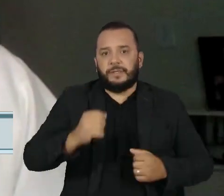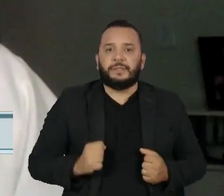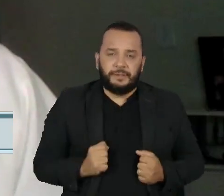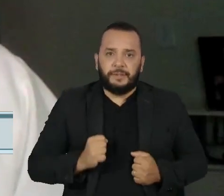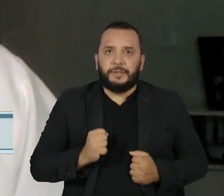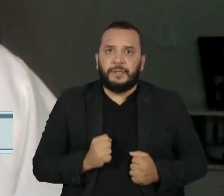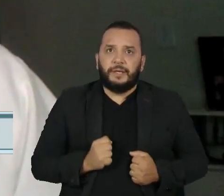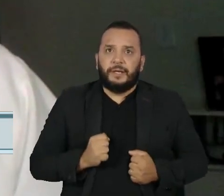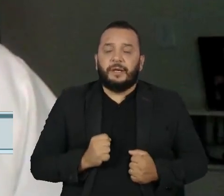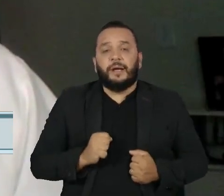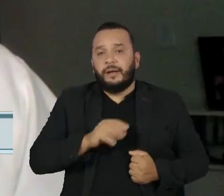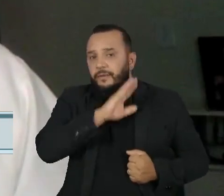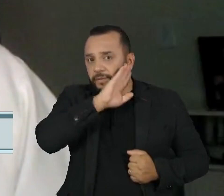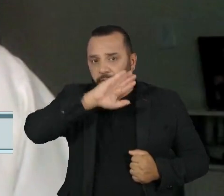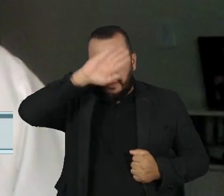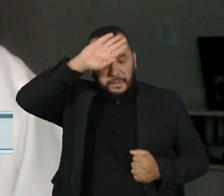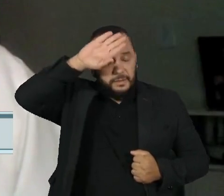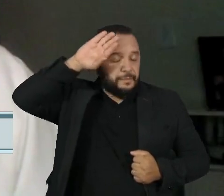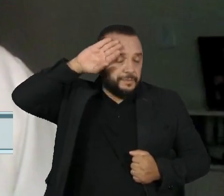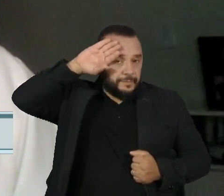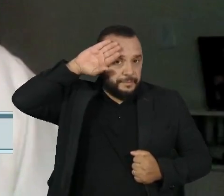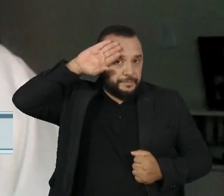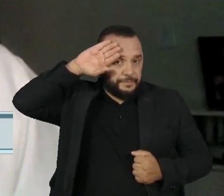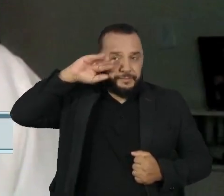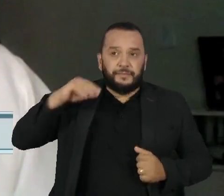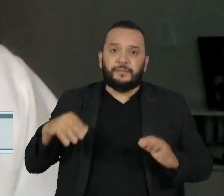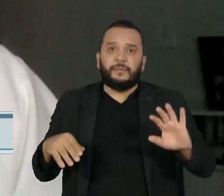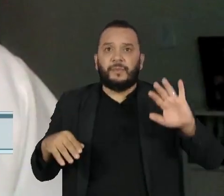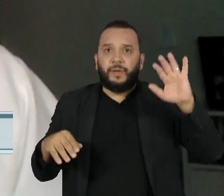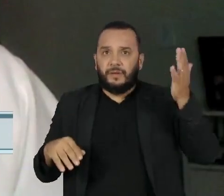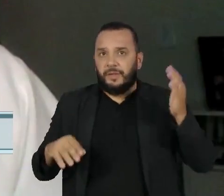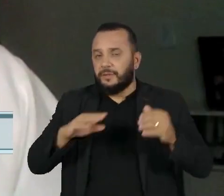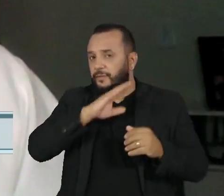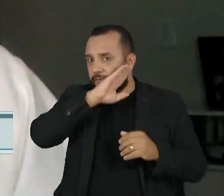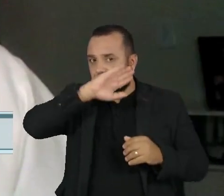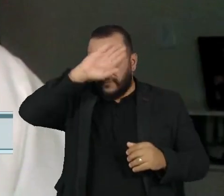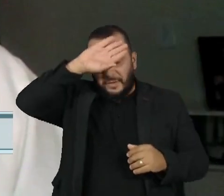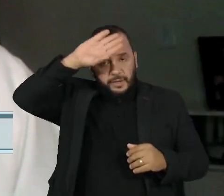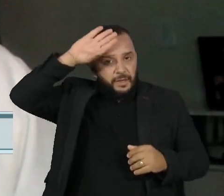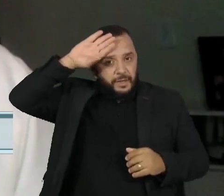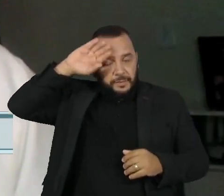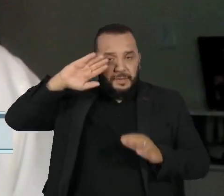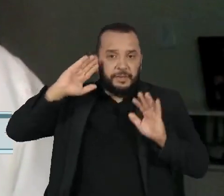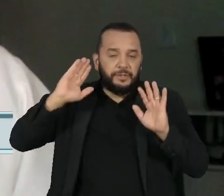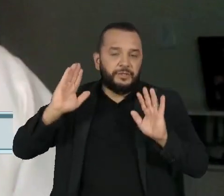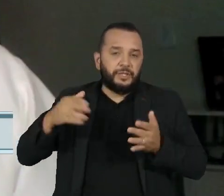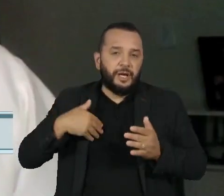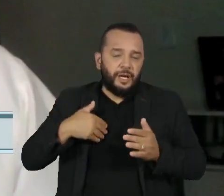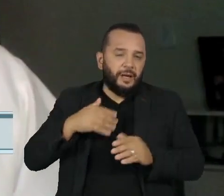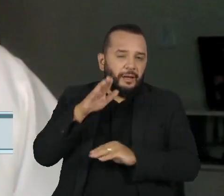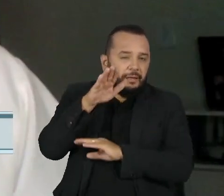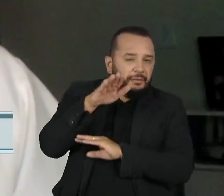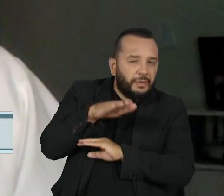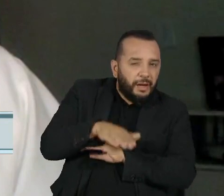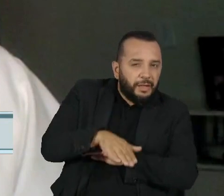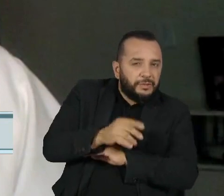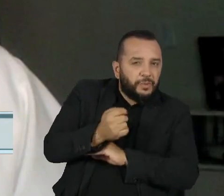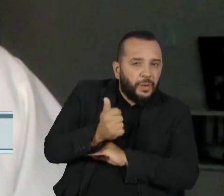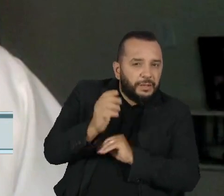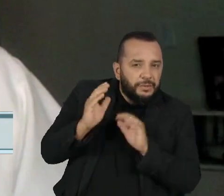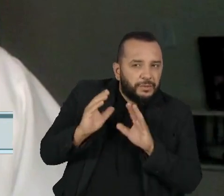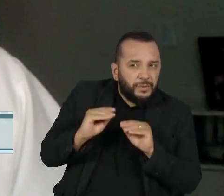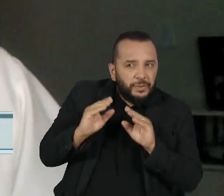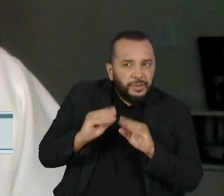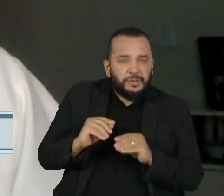alerta, é a febre, que geralmente acontece no período vespertino, no final do dia, uma febre em torno de